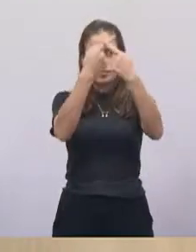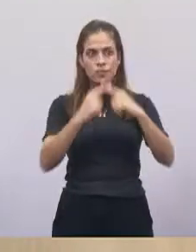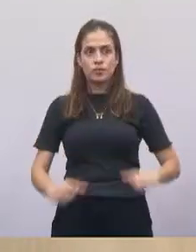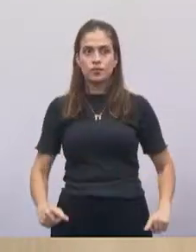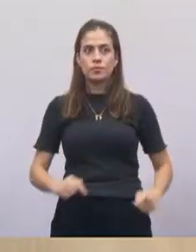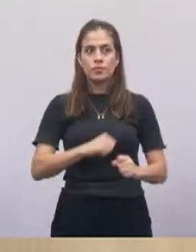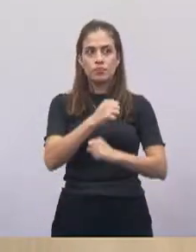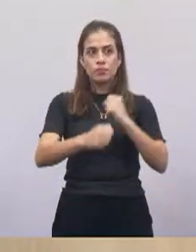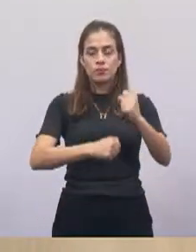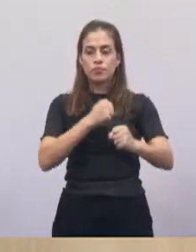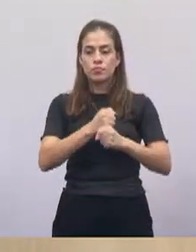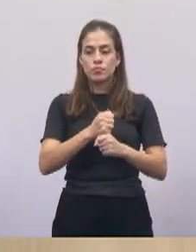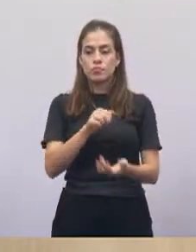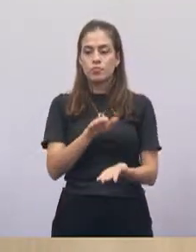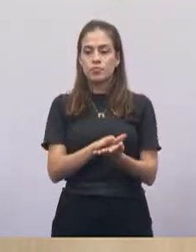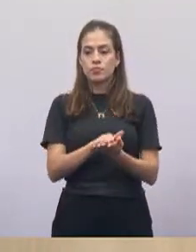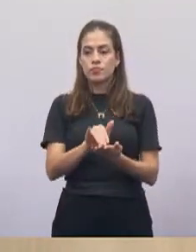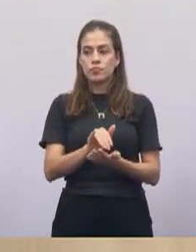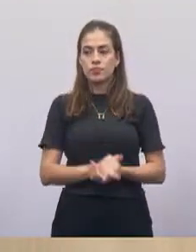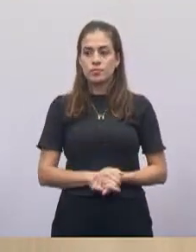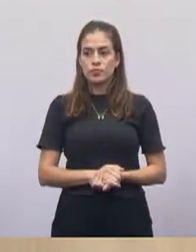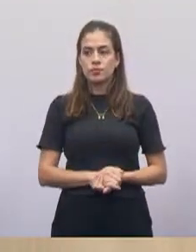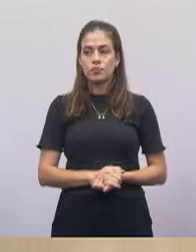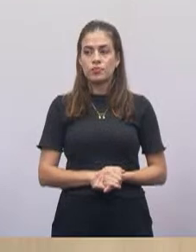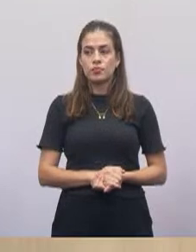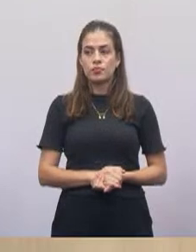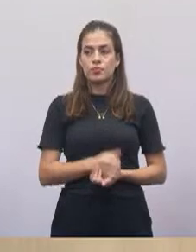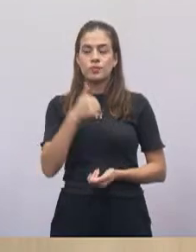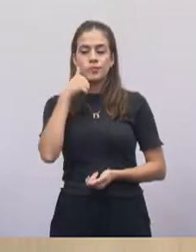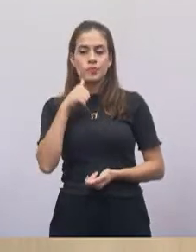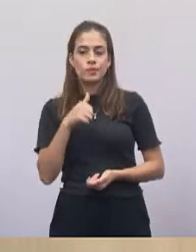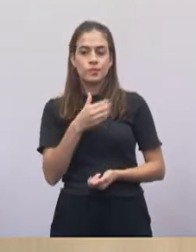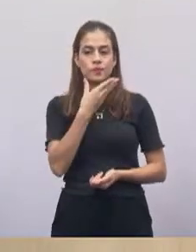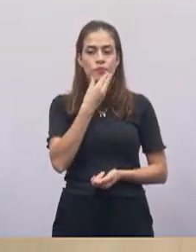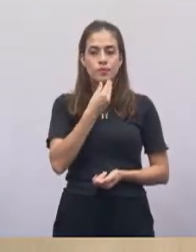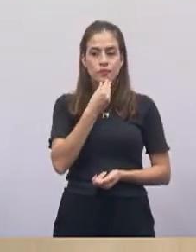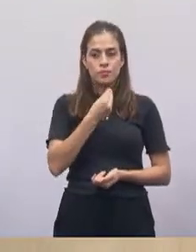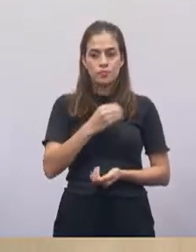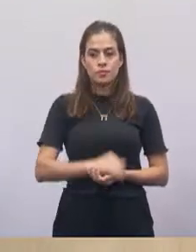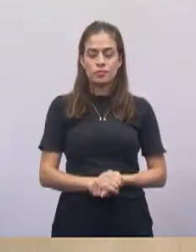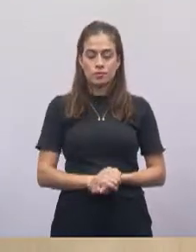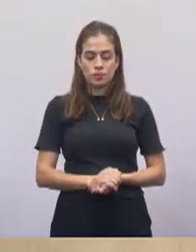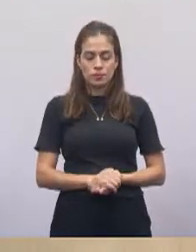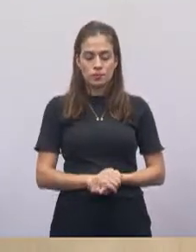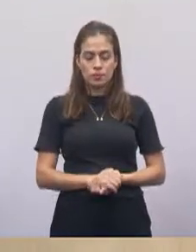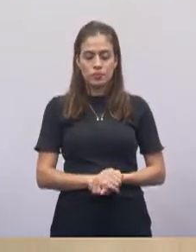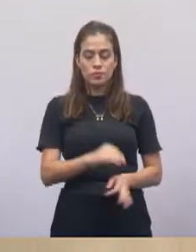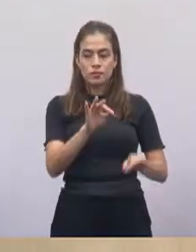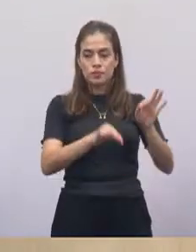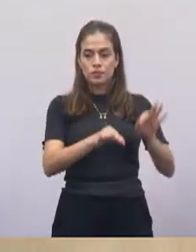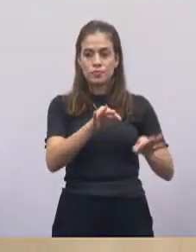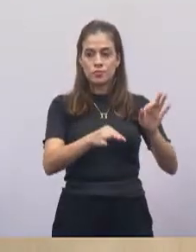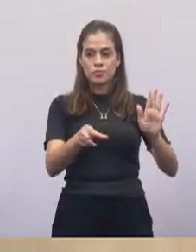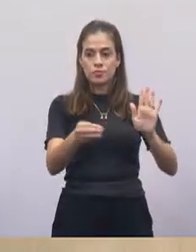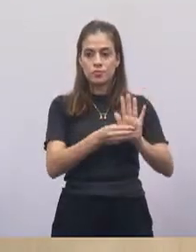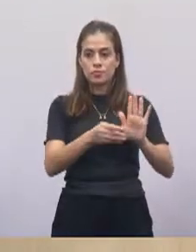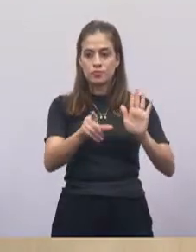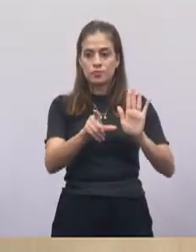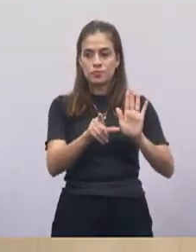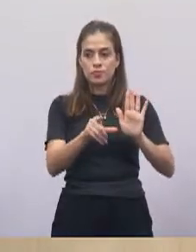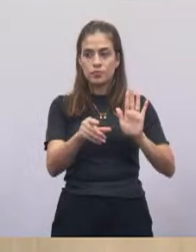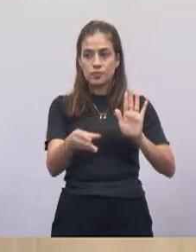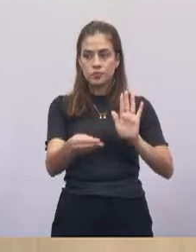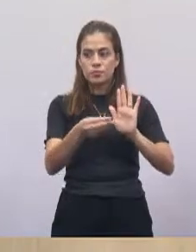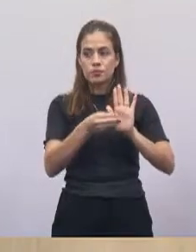do município, tanto masculinas como femininas. Justificativa. A emenda tem o objetivo de incluir